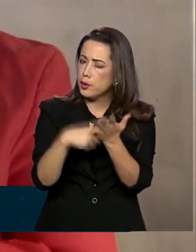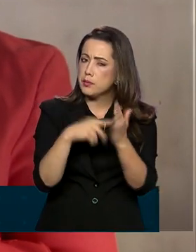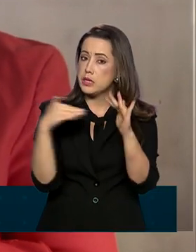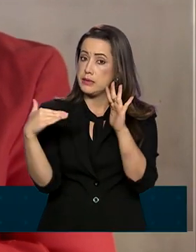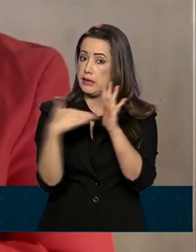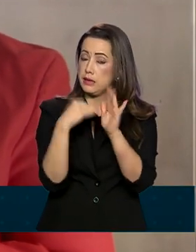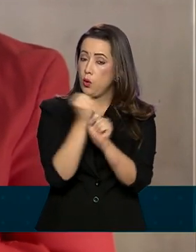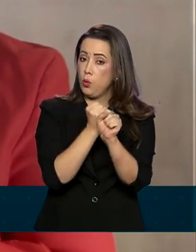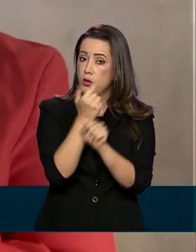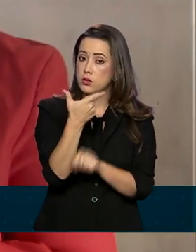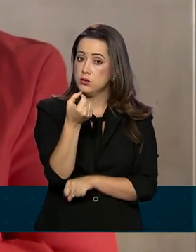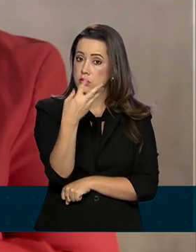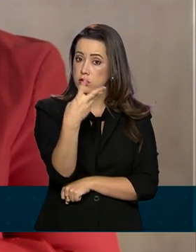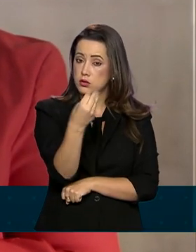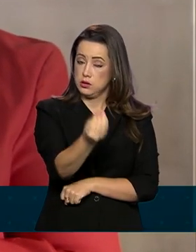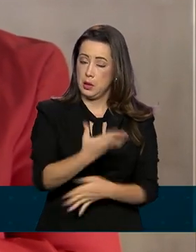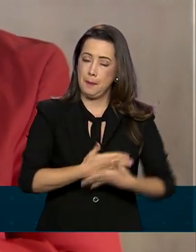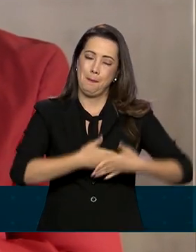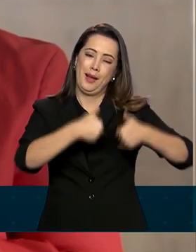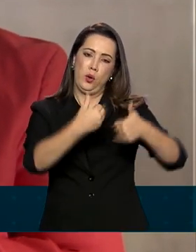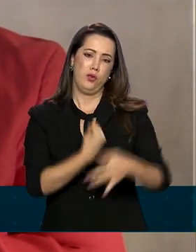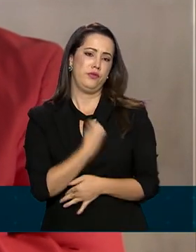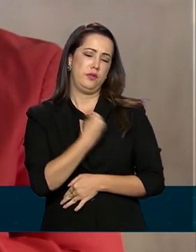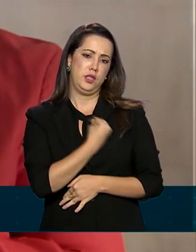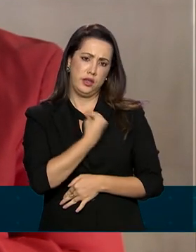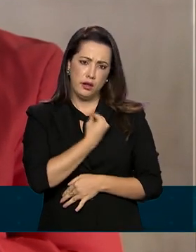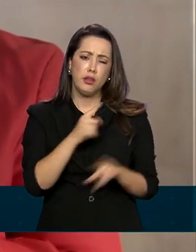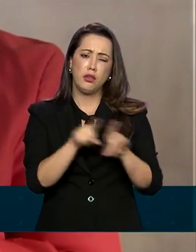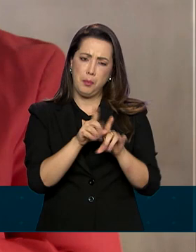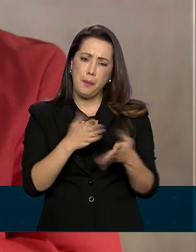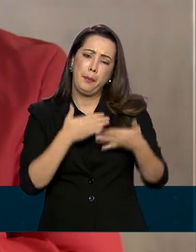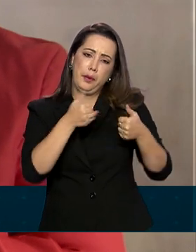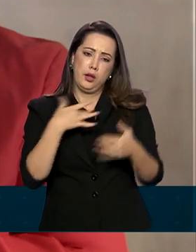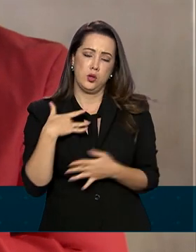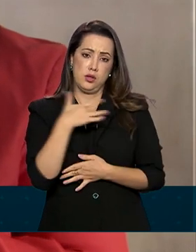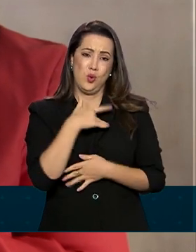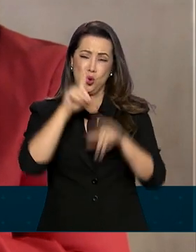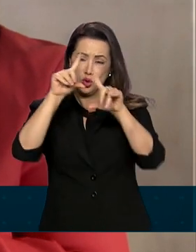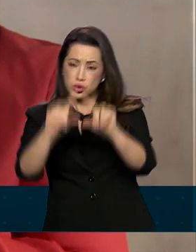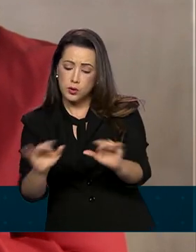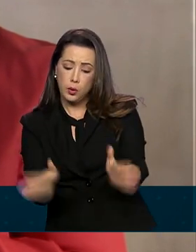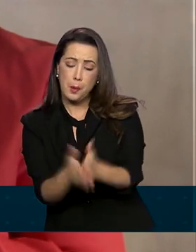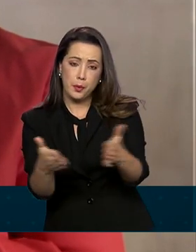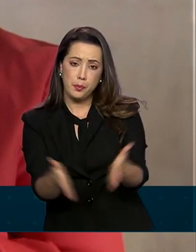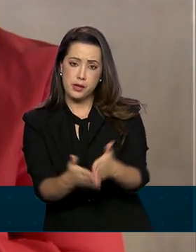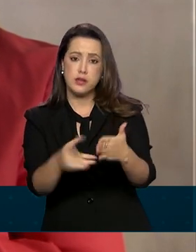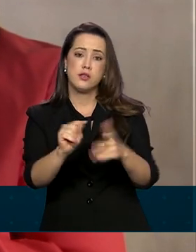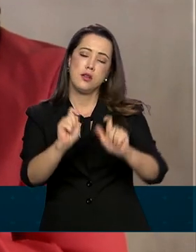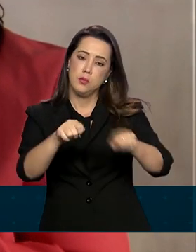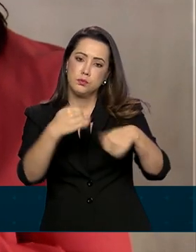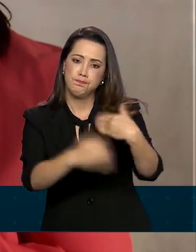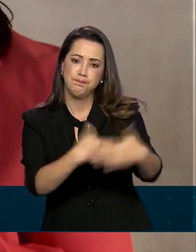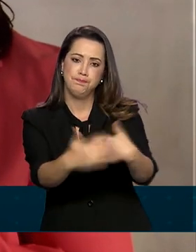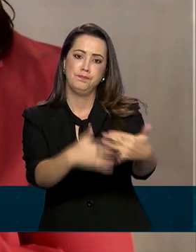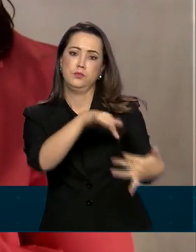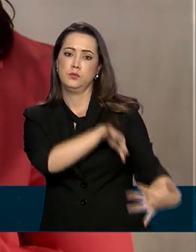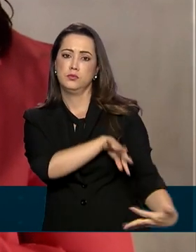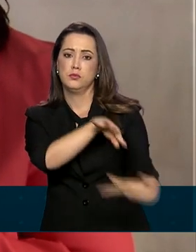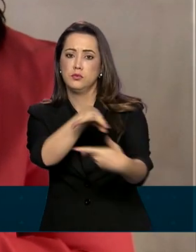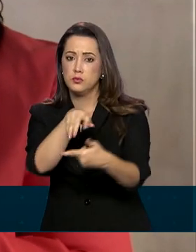busquem a melhoria da saúde e do bem-estar da população, com a redução da pobreza e medidas que garantam o desenvolvimento